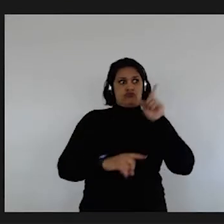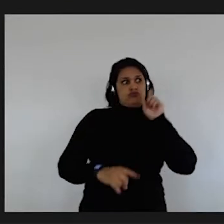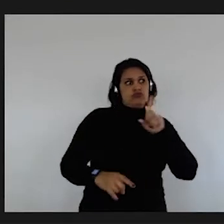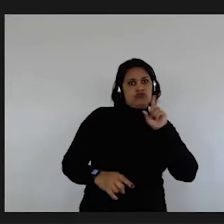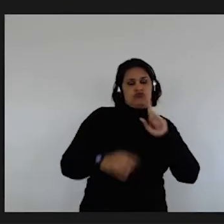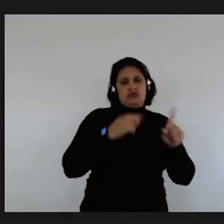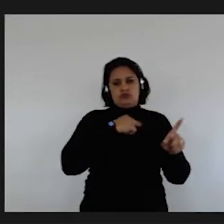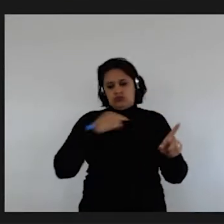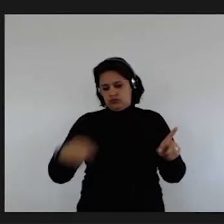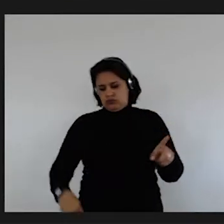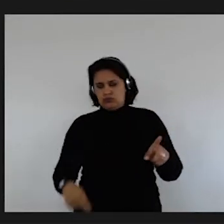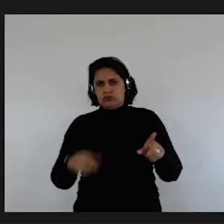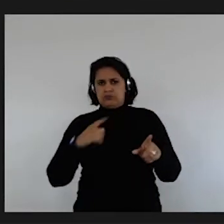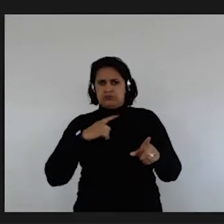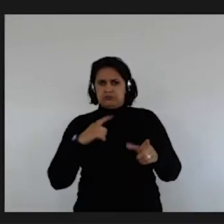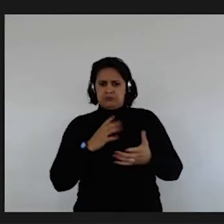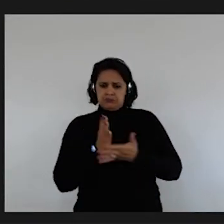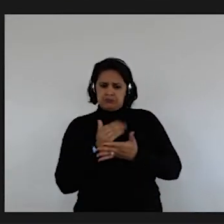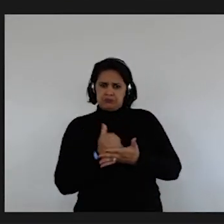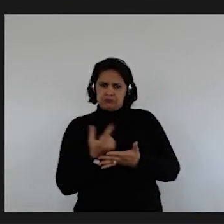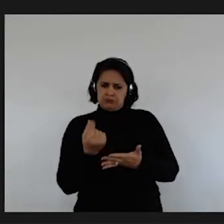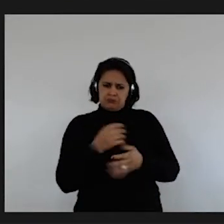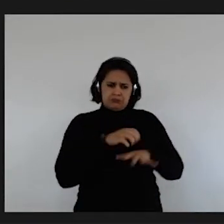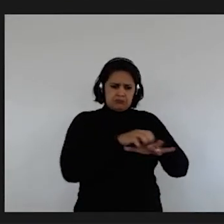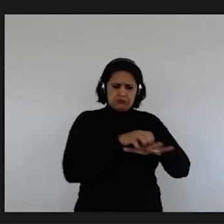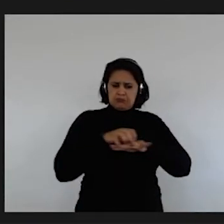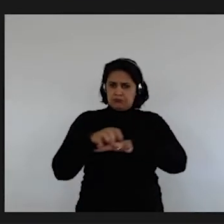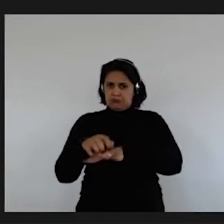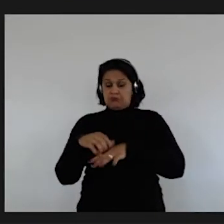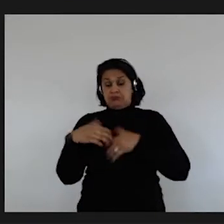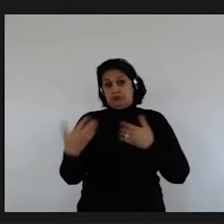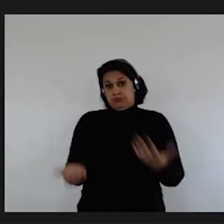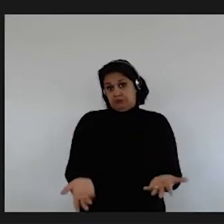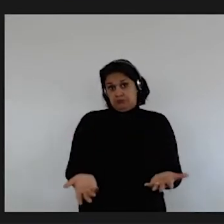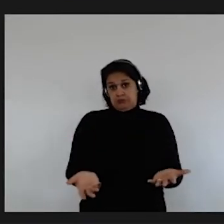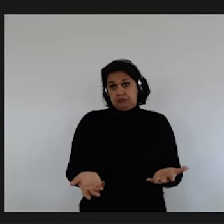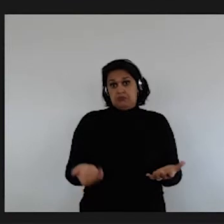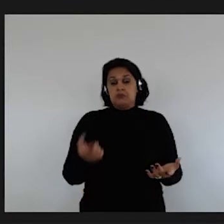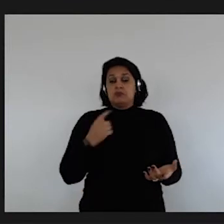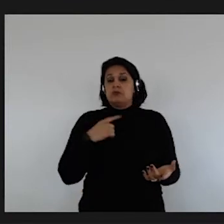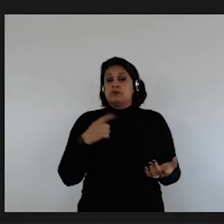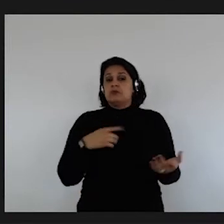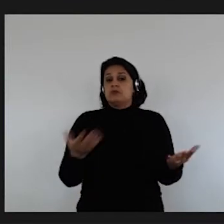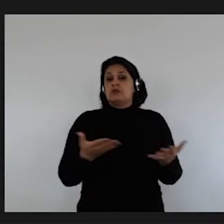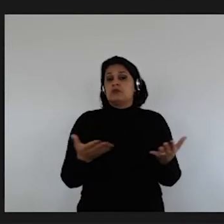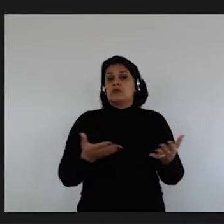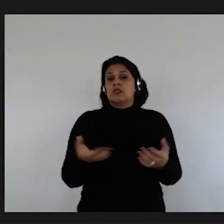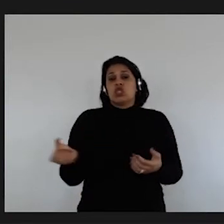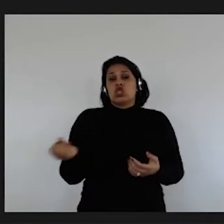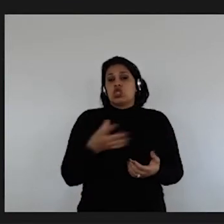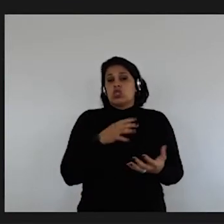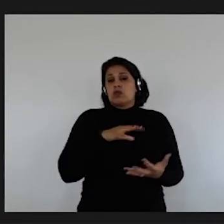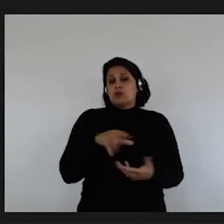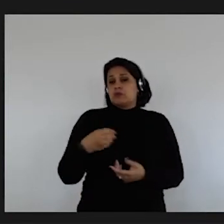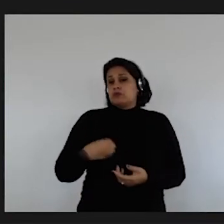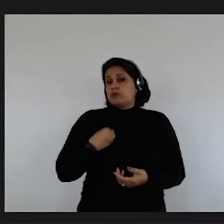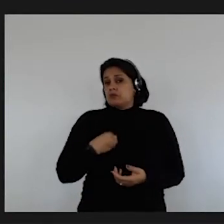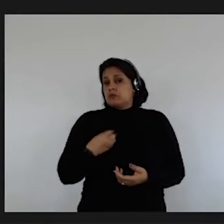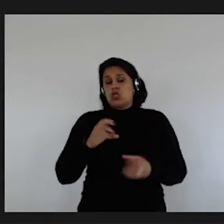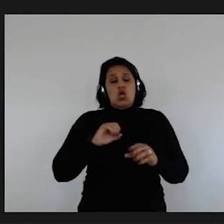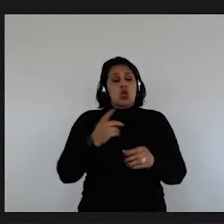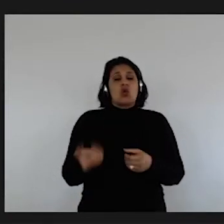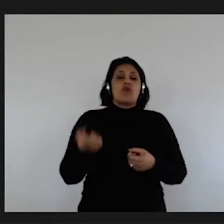partilha consensual de influência mundial? Haverá um novo normal? Ou voltaremos ao que estávamos